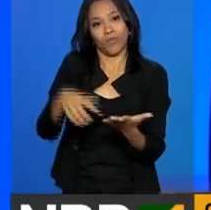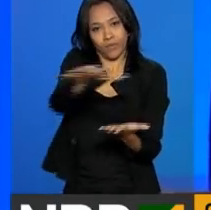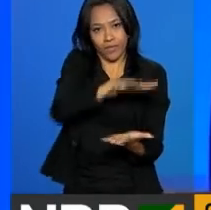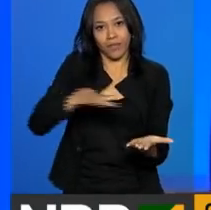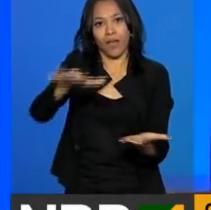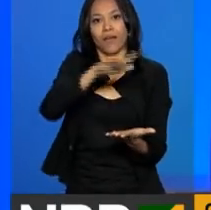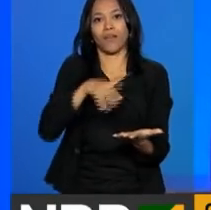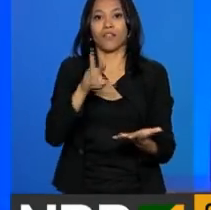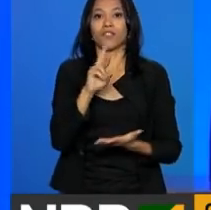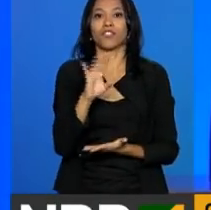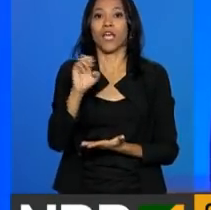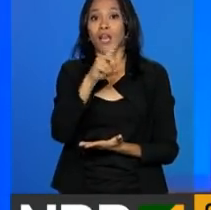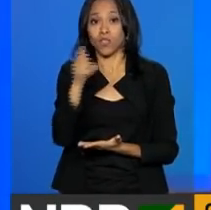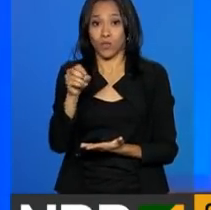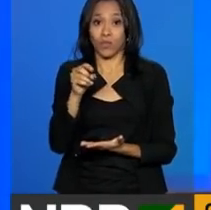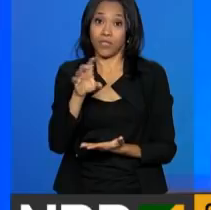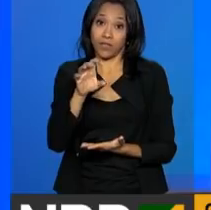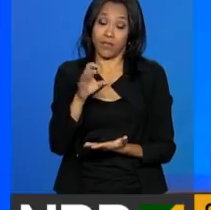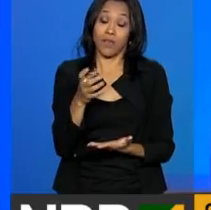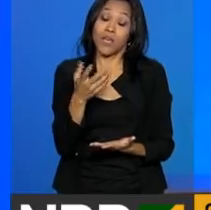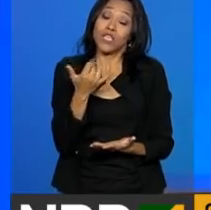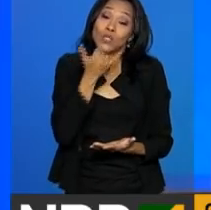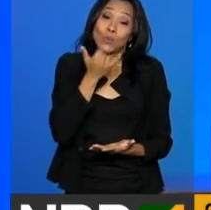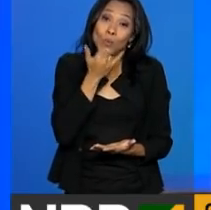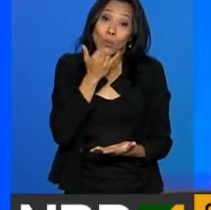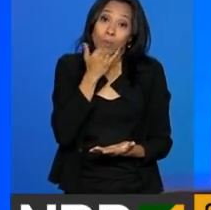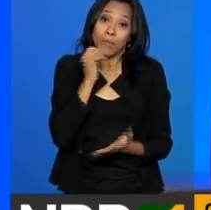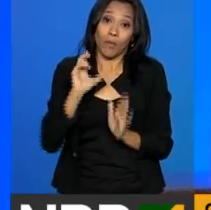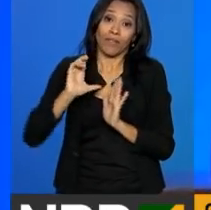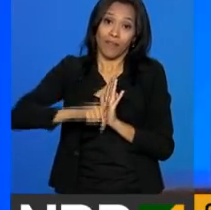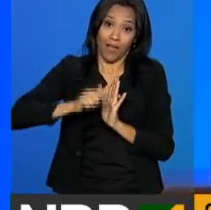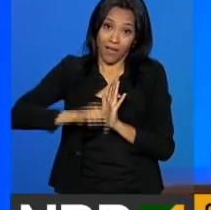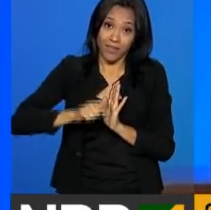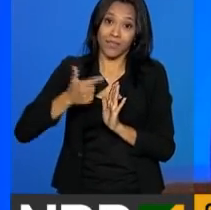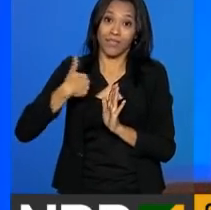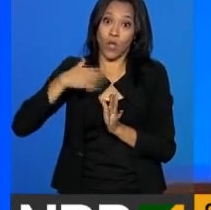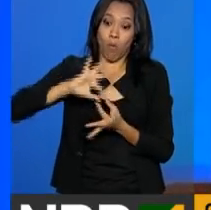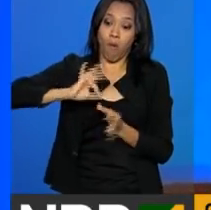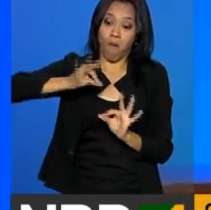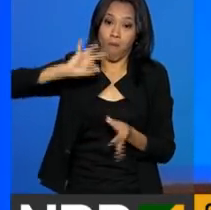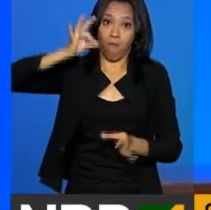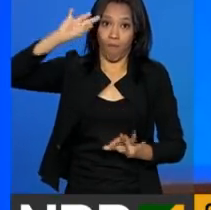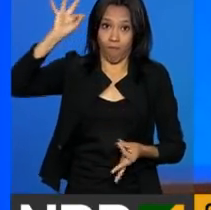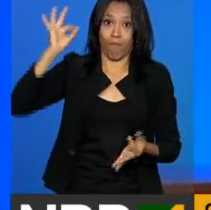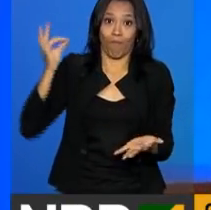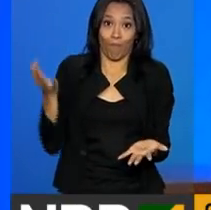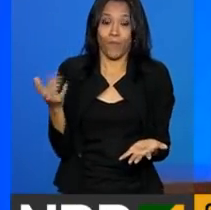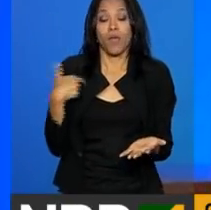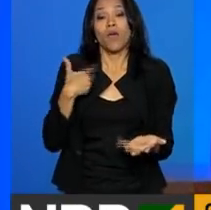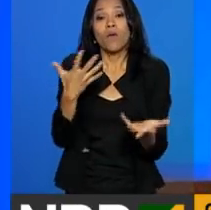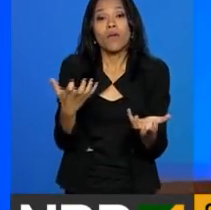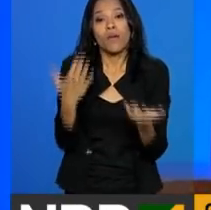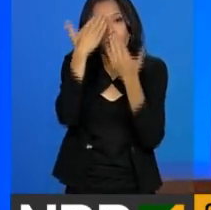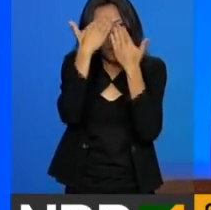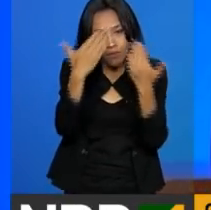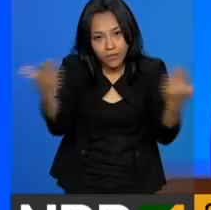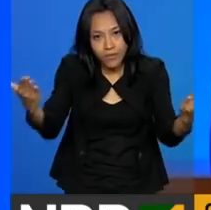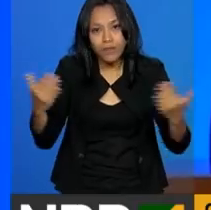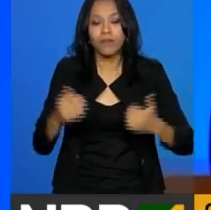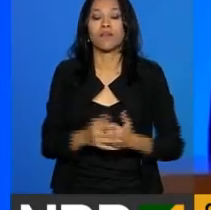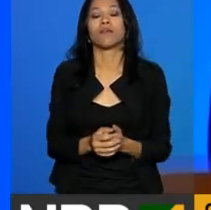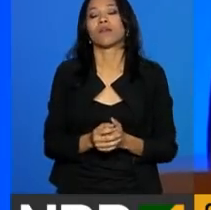modo que mais uma vez pedindo desculpas pelo breve atraso e talvez pelo advogado a fala eu quero agradecer é terem ouvido com muita